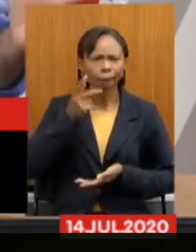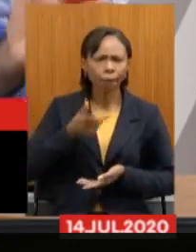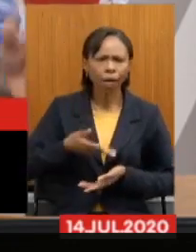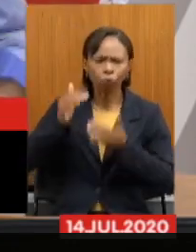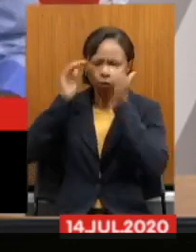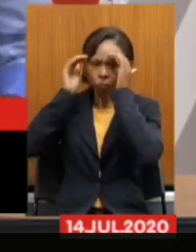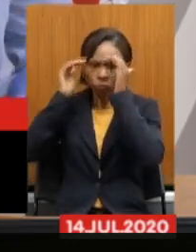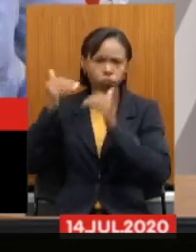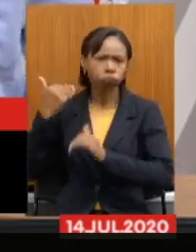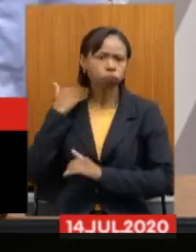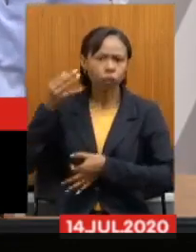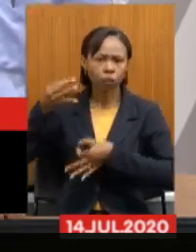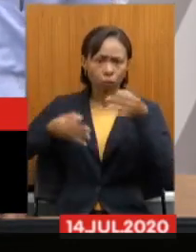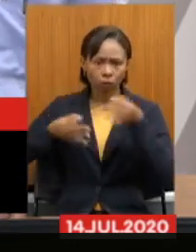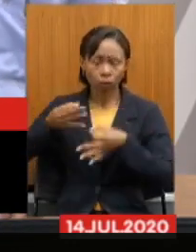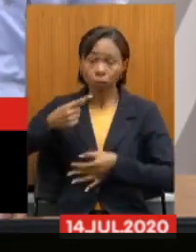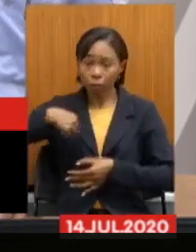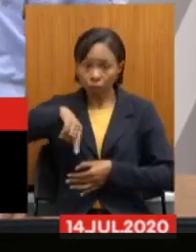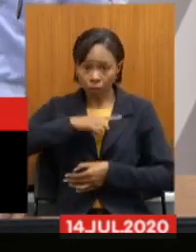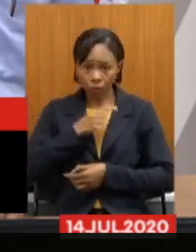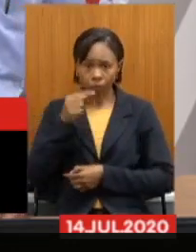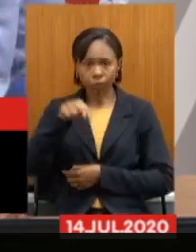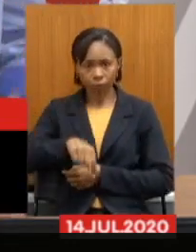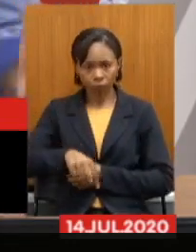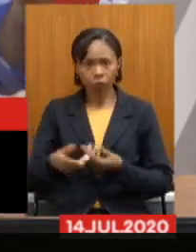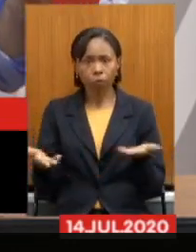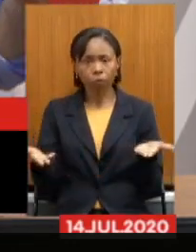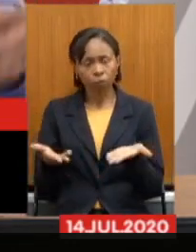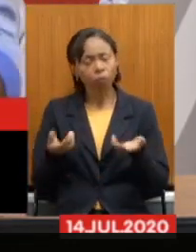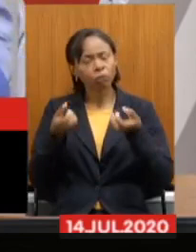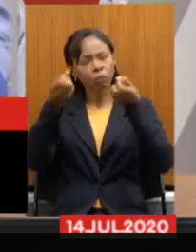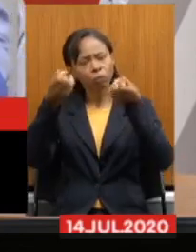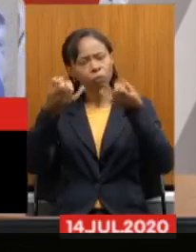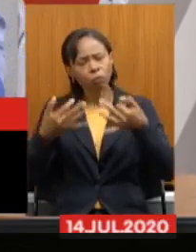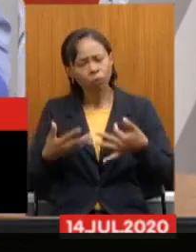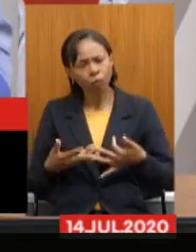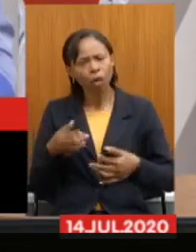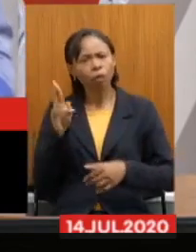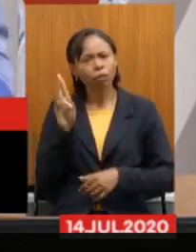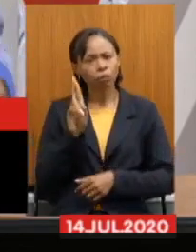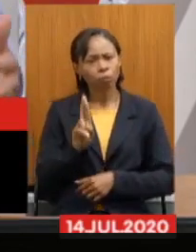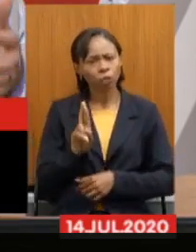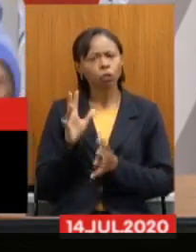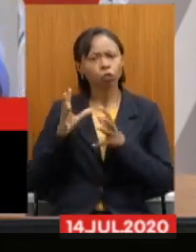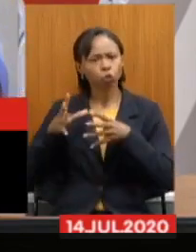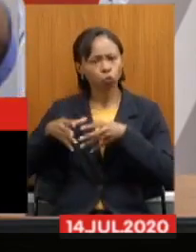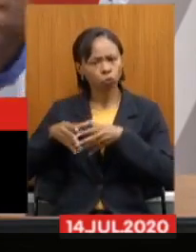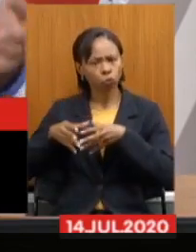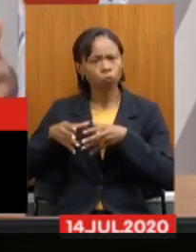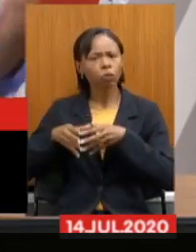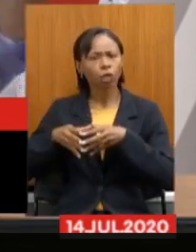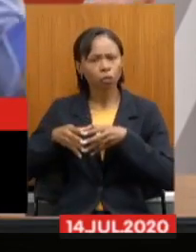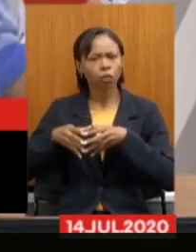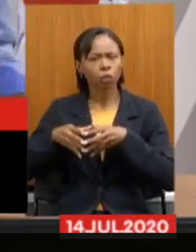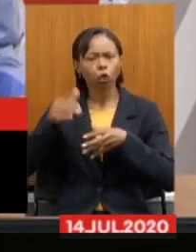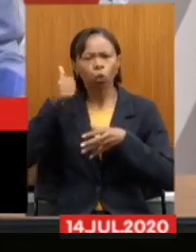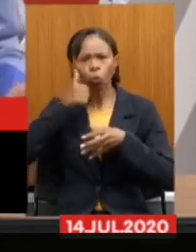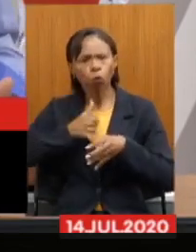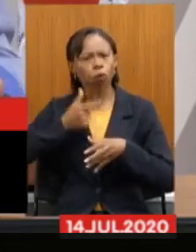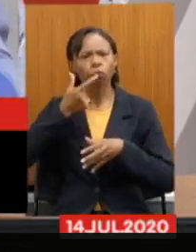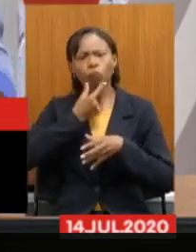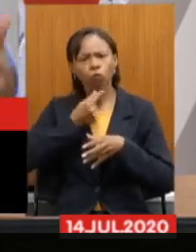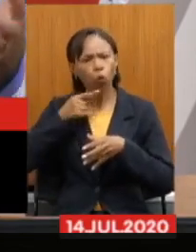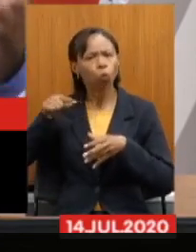função aqui hoje, enquanto dirigente sindical, além de falar pela categoria, que é formada de mulheres e